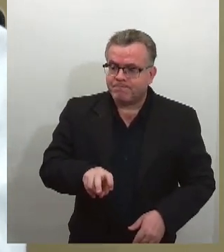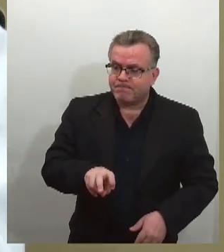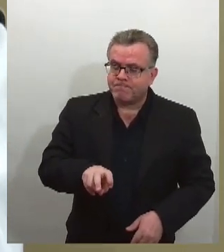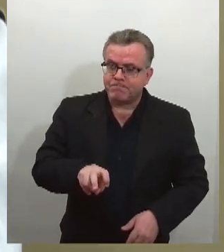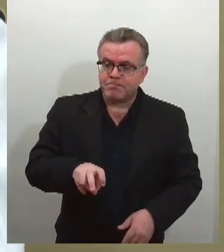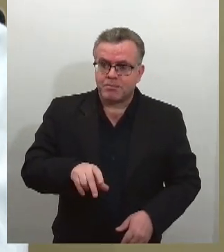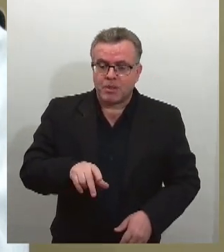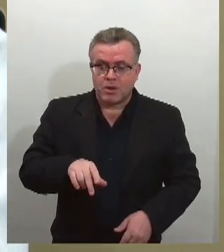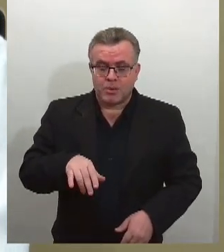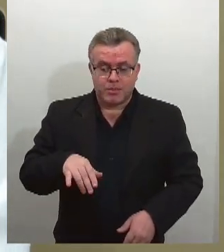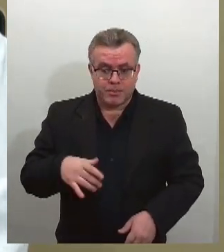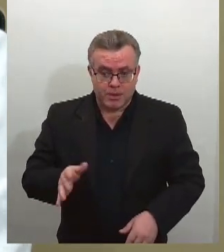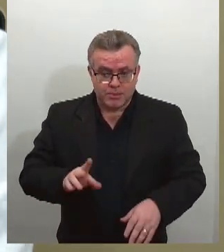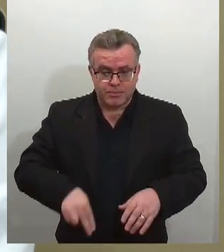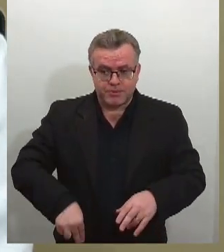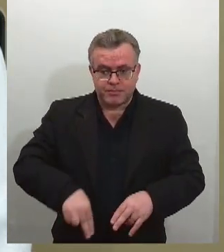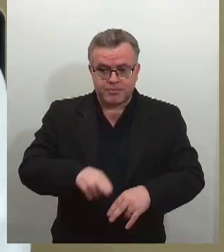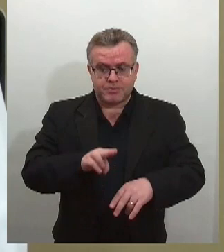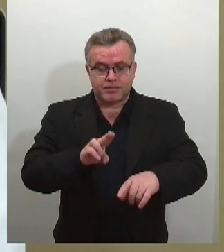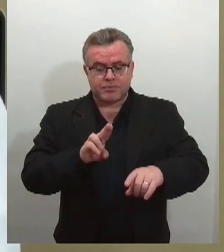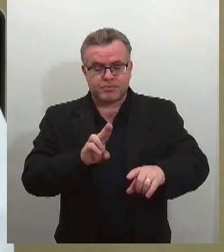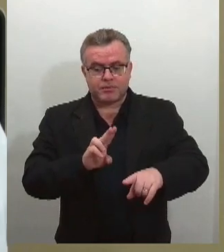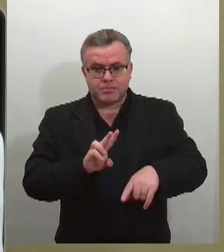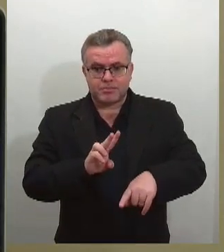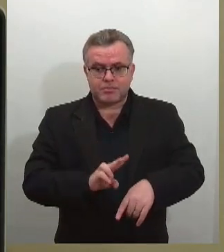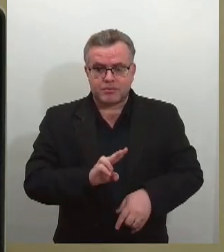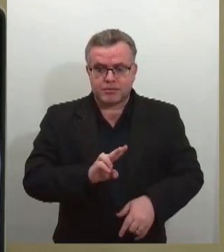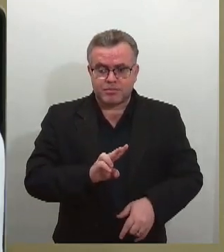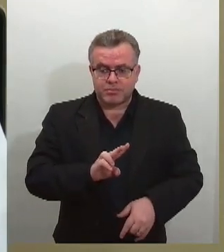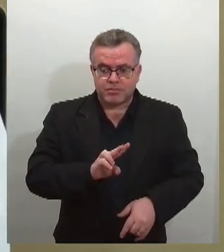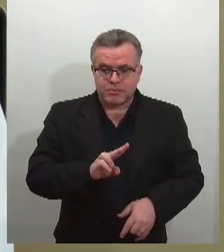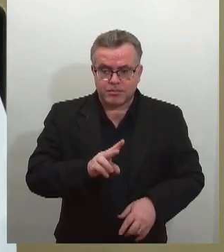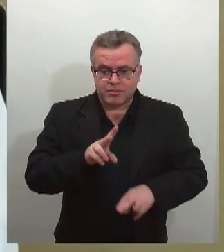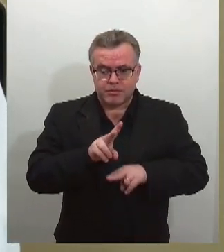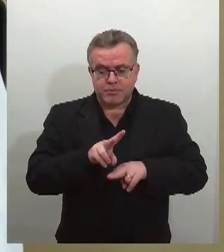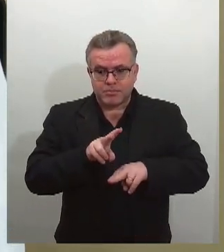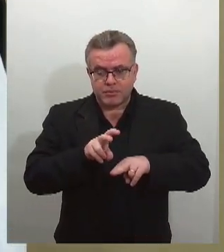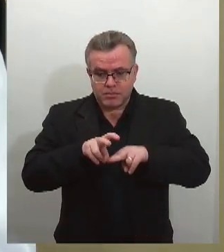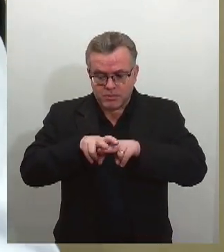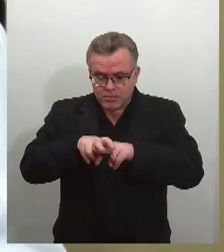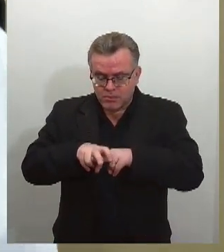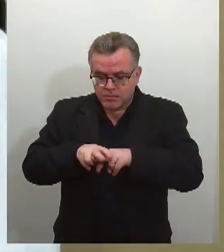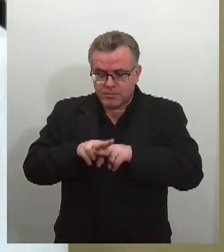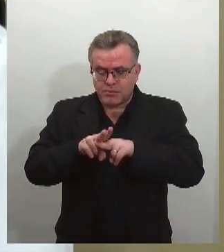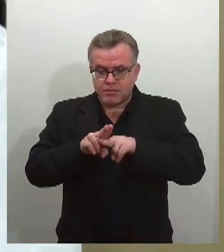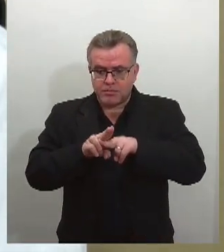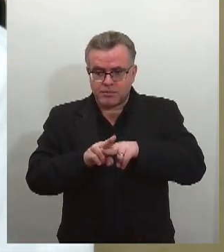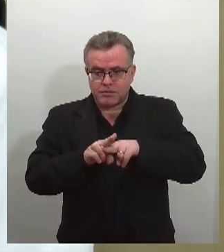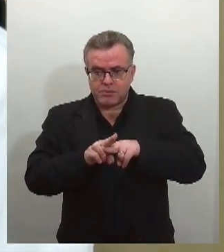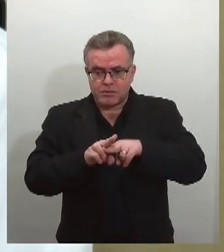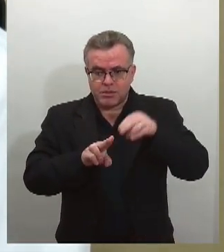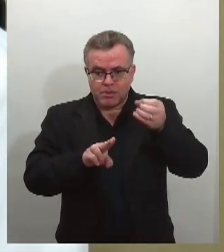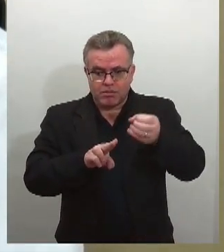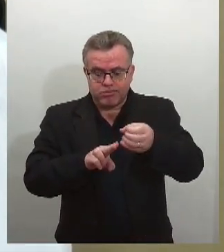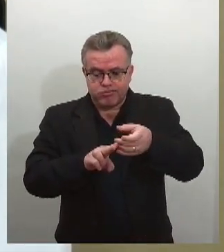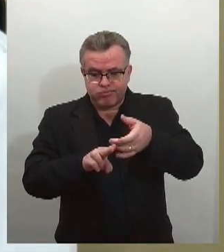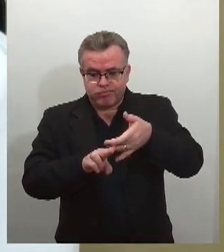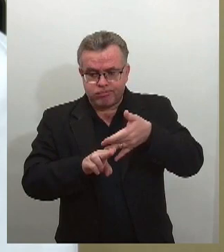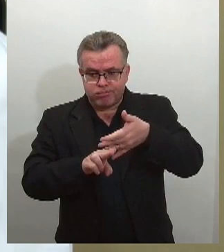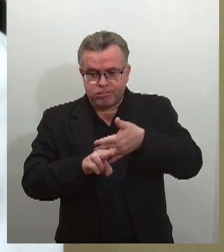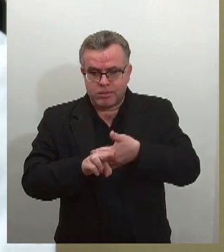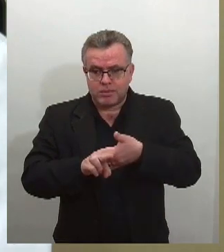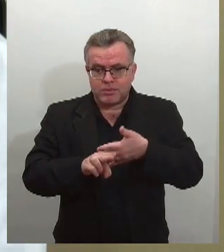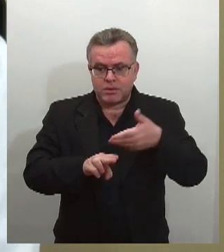sua perna, coloca para cima, você vai facilitar o sangue de voltar para o coração. Então, você dá um descanso para a sua perna. Então,